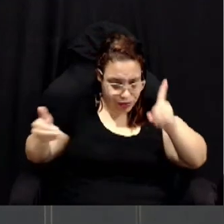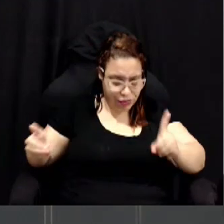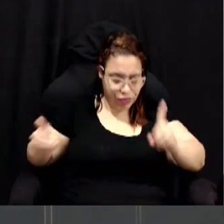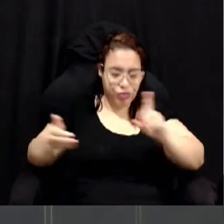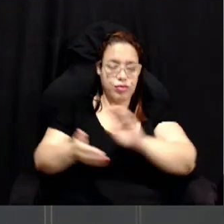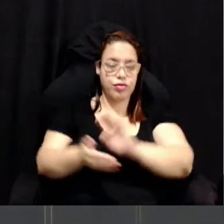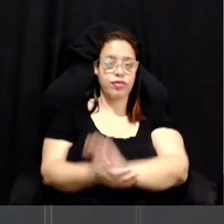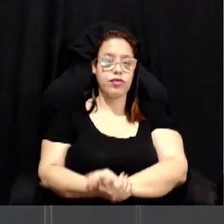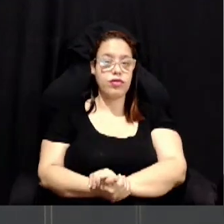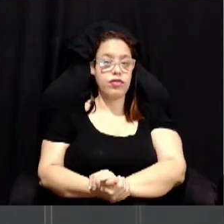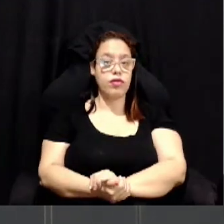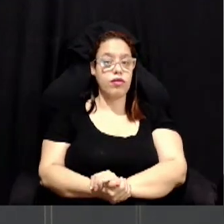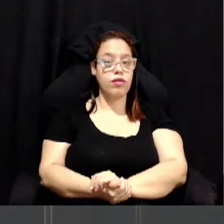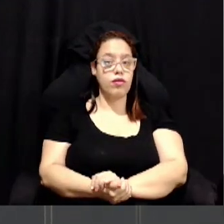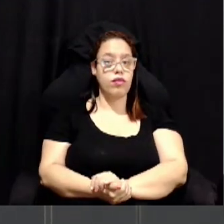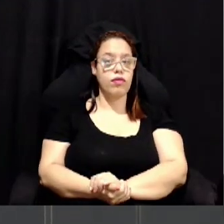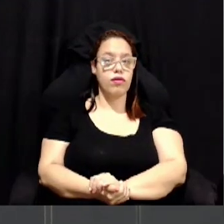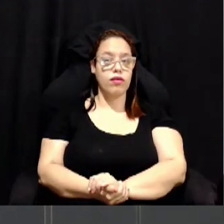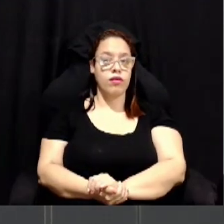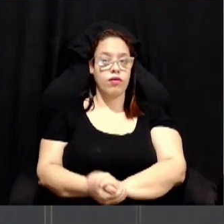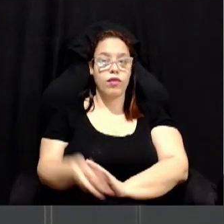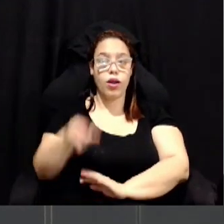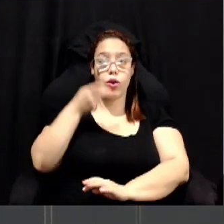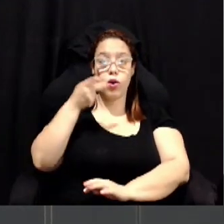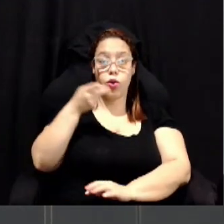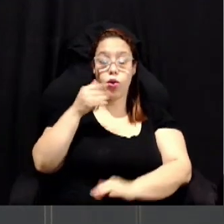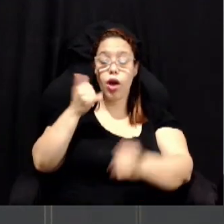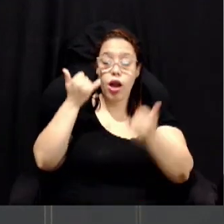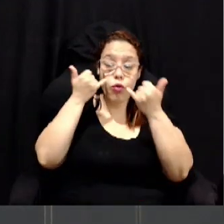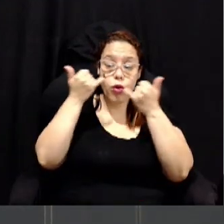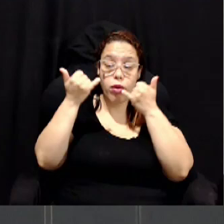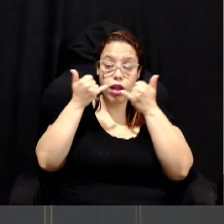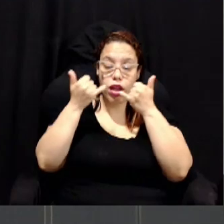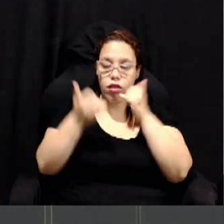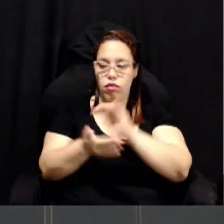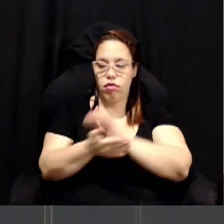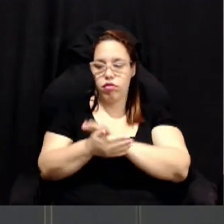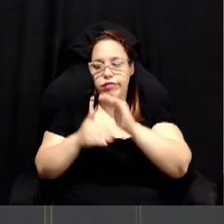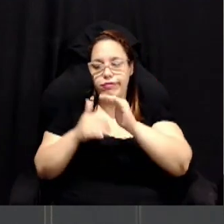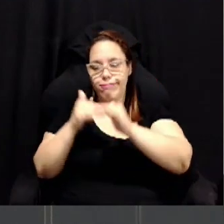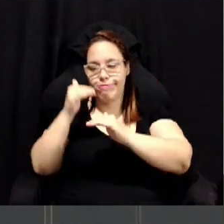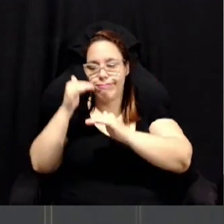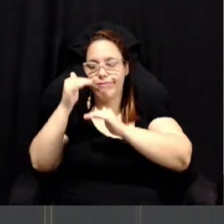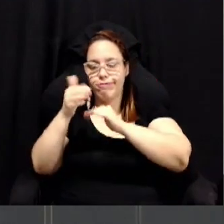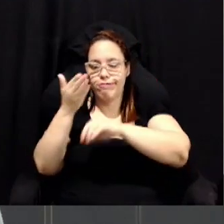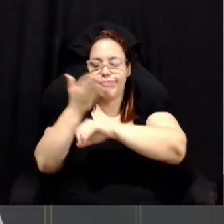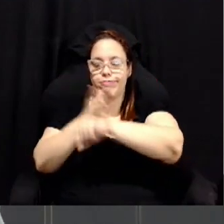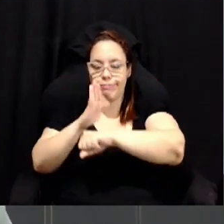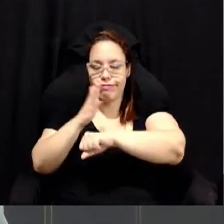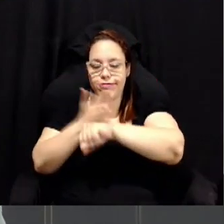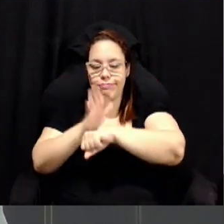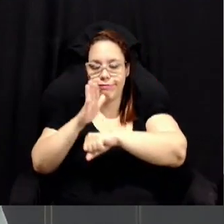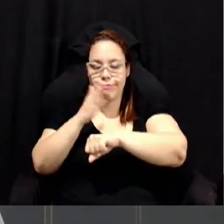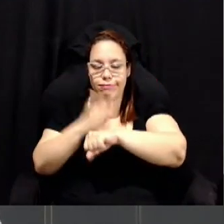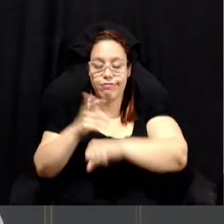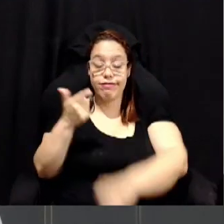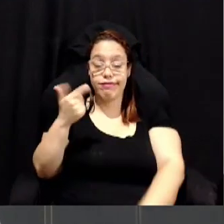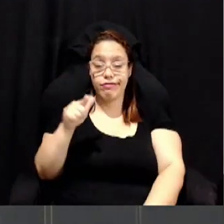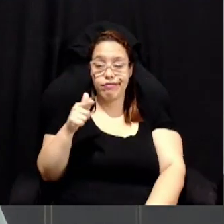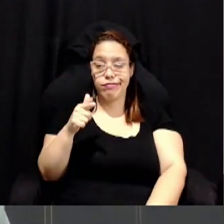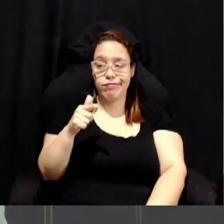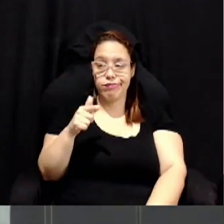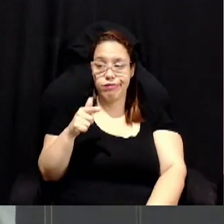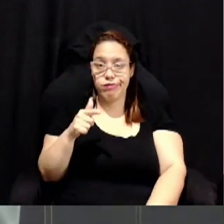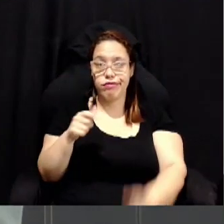Então, eu digo que a informação, ela vai gerando práticas para eu não ter que ficar dando carteirada,